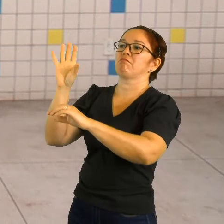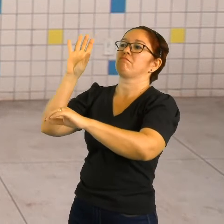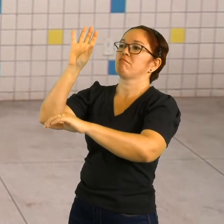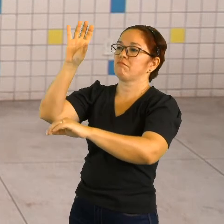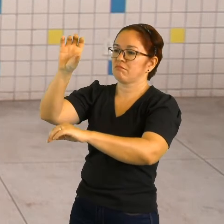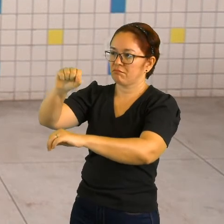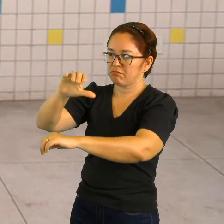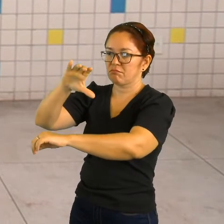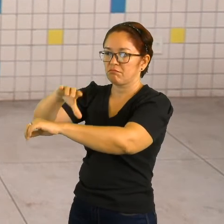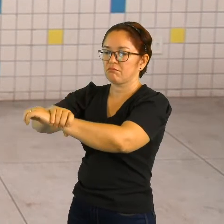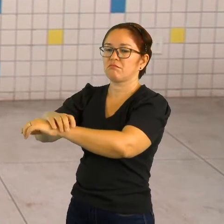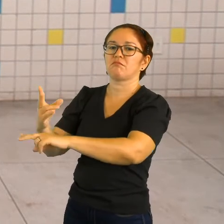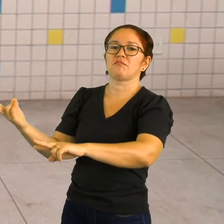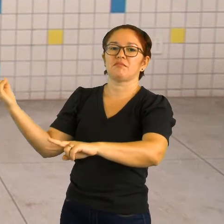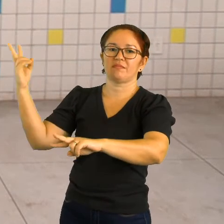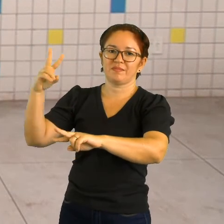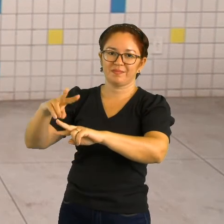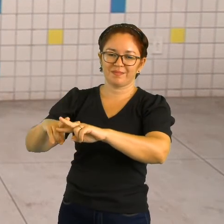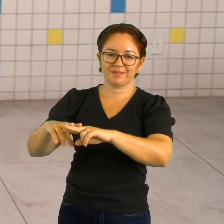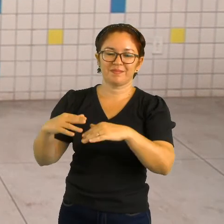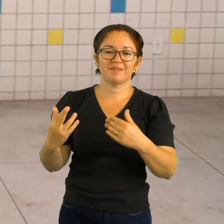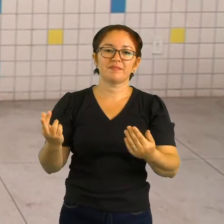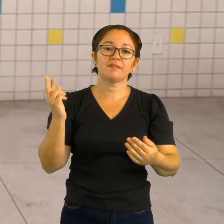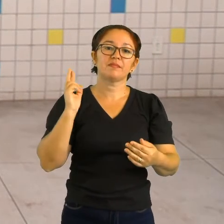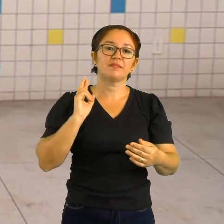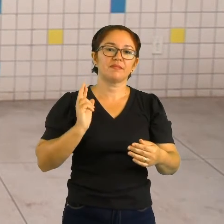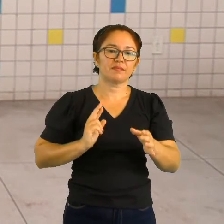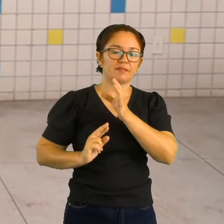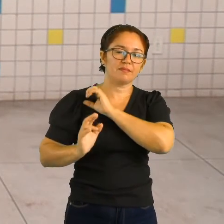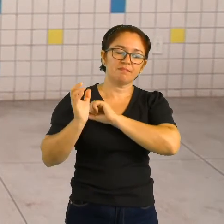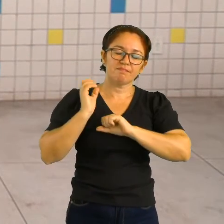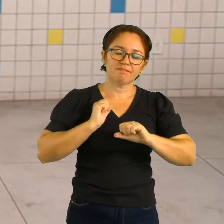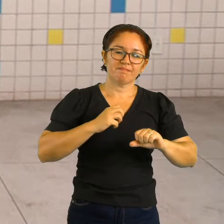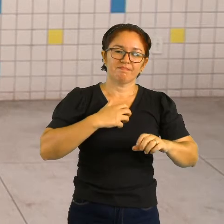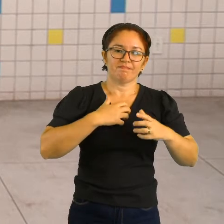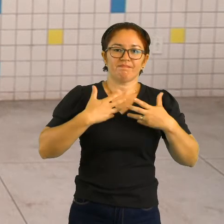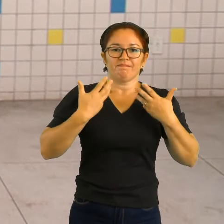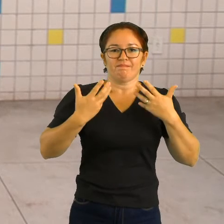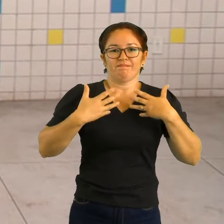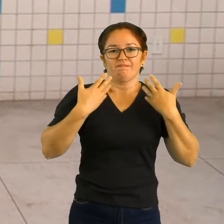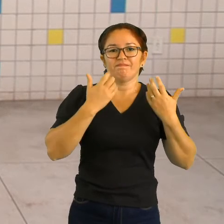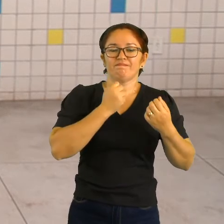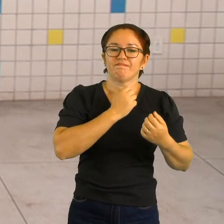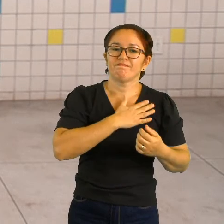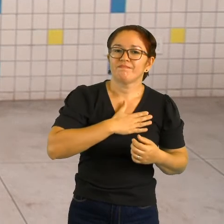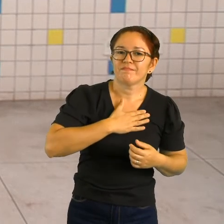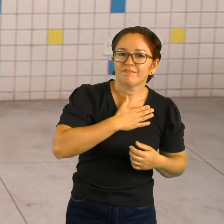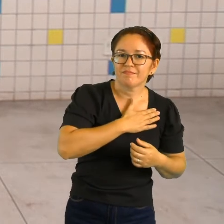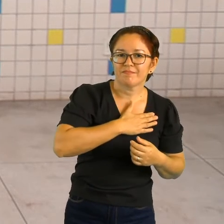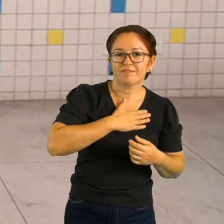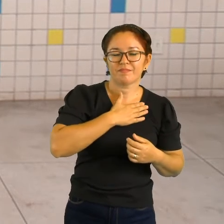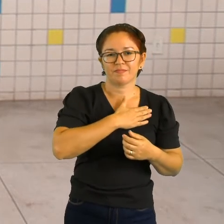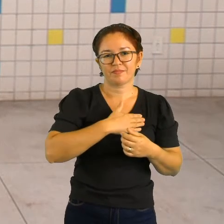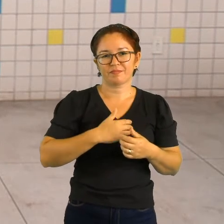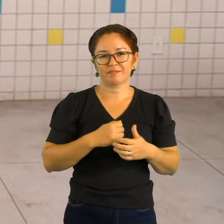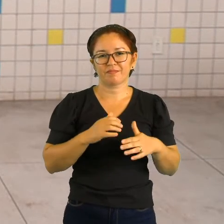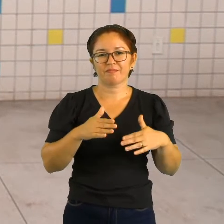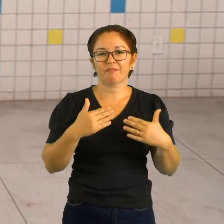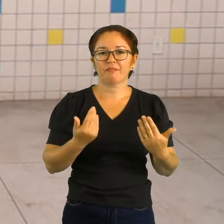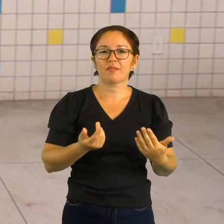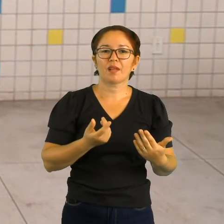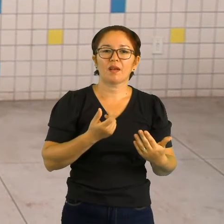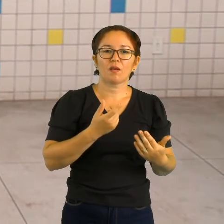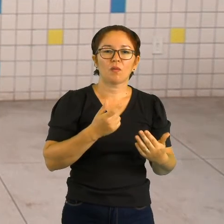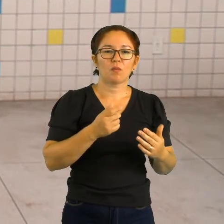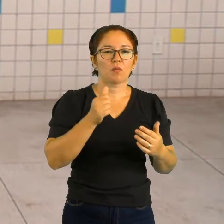já Rapunzel passa a viver feliz, porque aí ela se apaixona pelo rapaz e vão